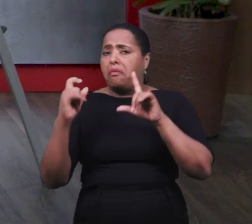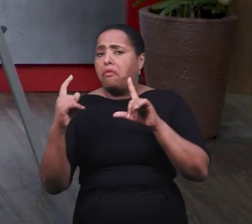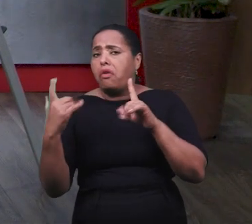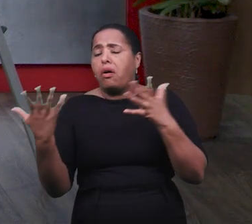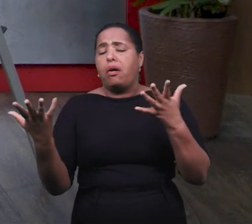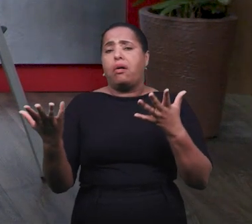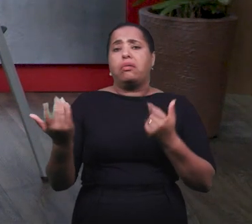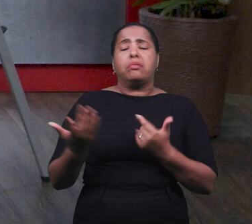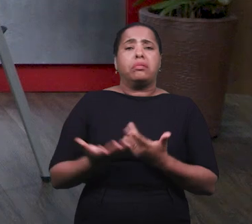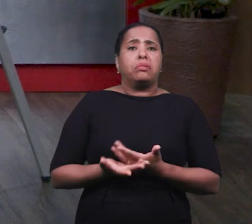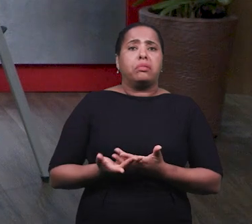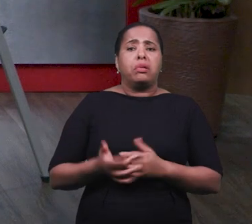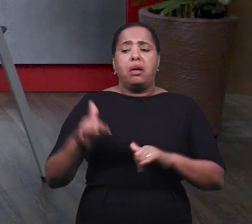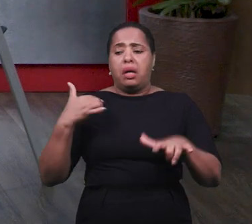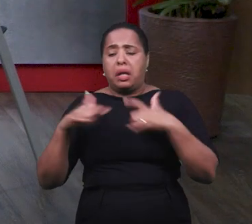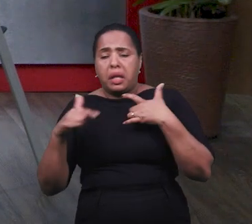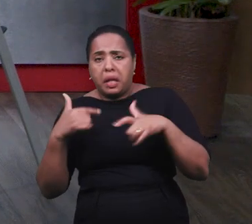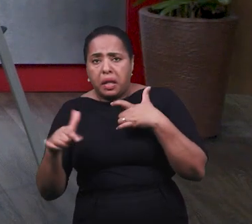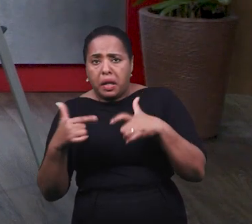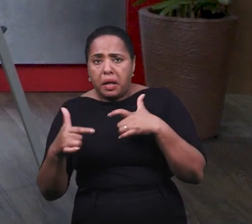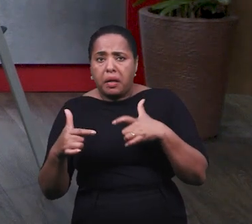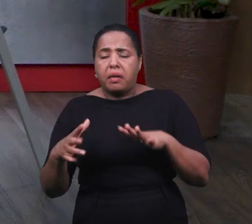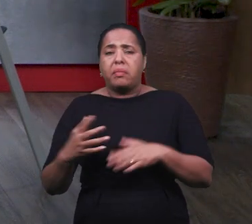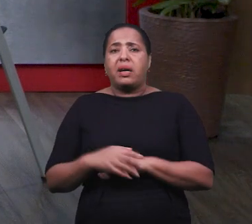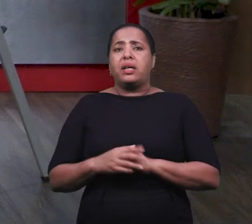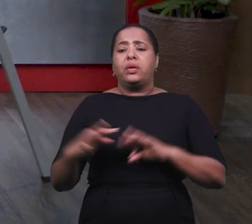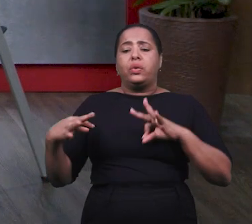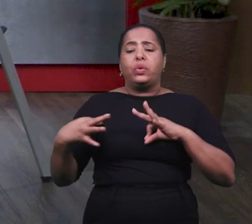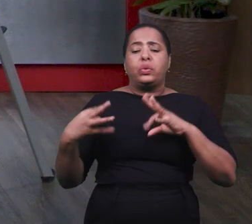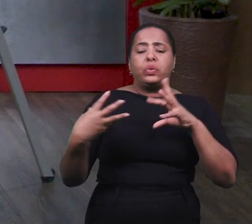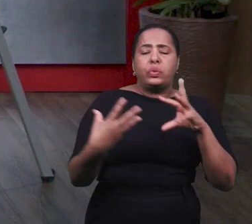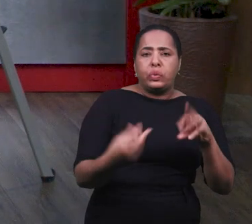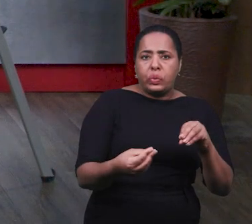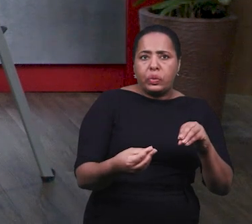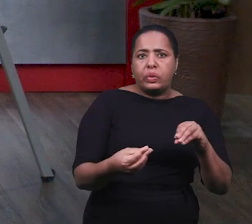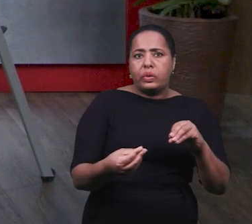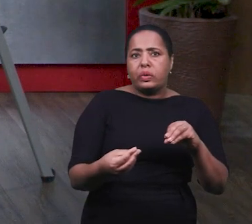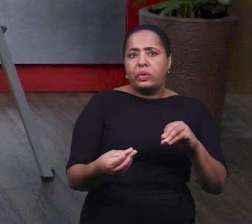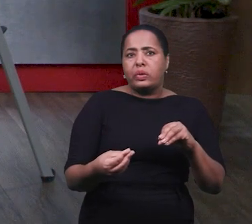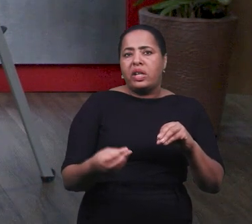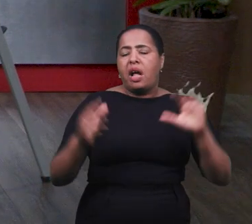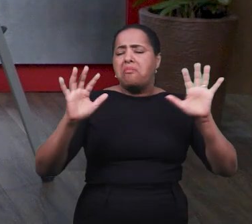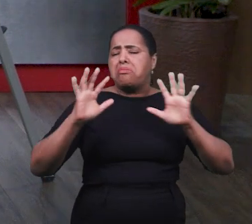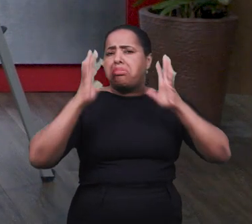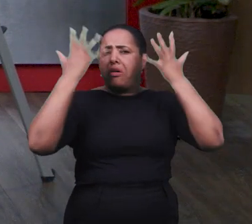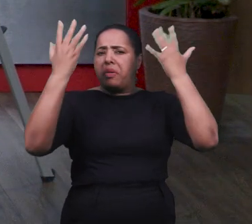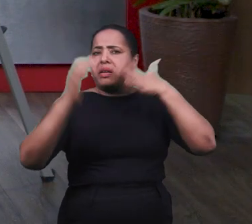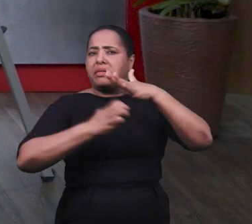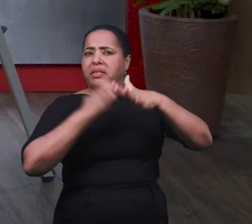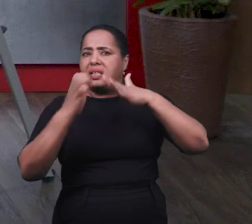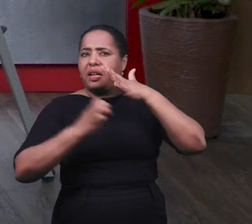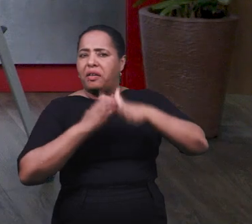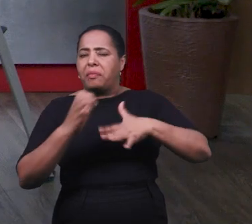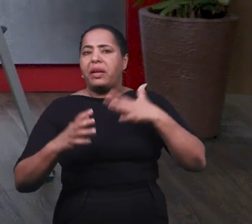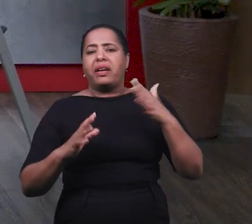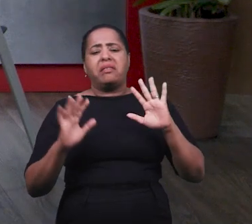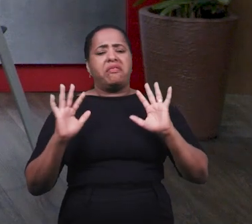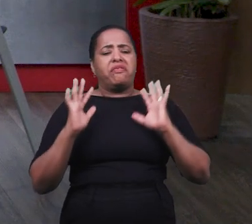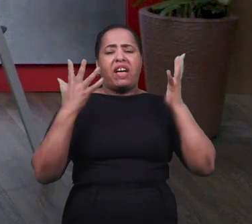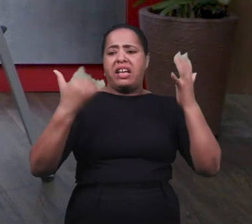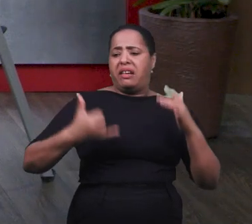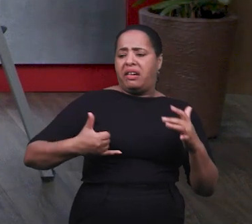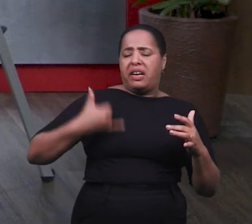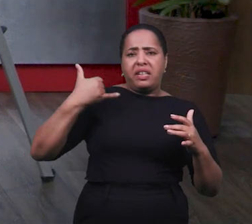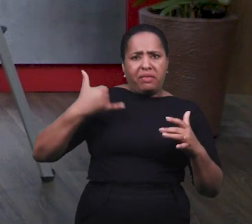fotos, sabe? Trabalhando ali todo aquele longo, às vezes comemoração da empresa, alguma confraternização, até